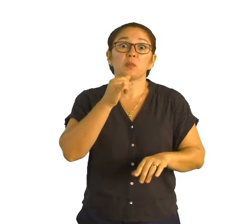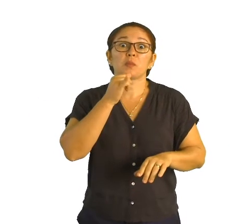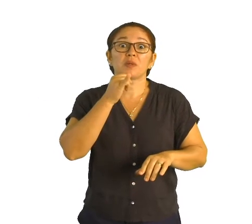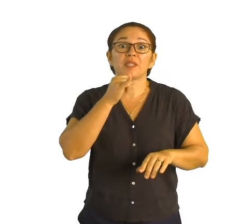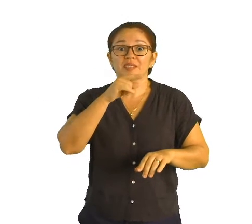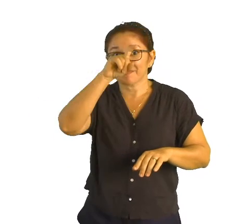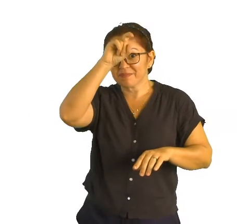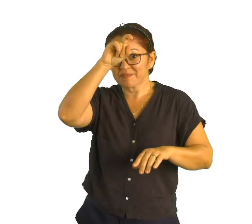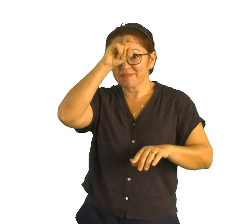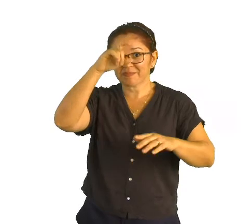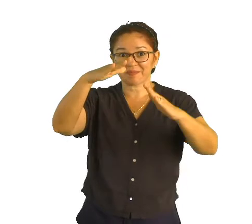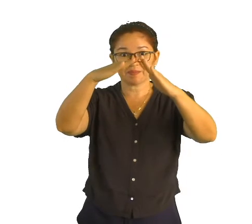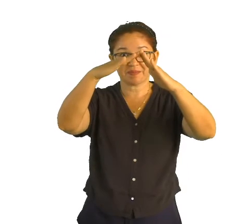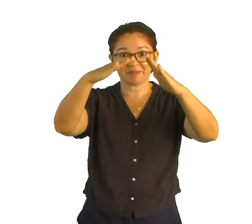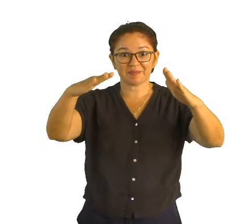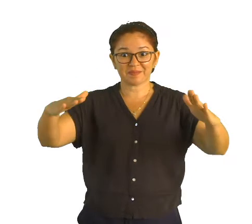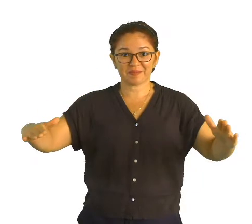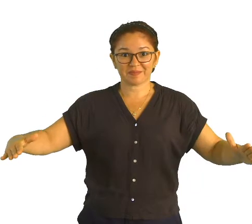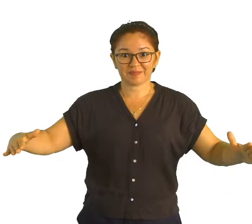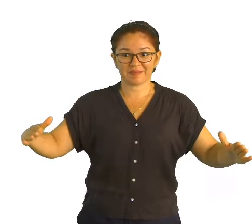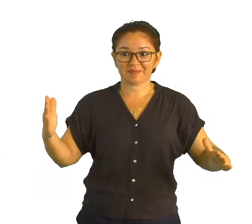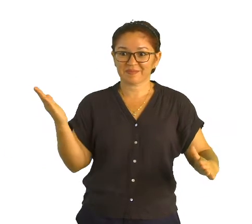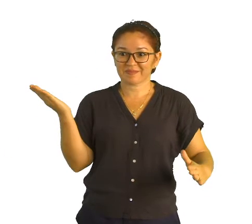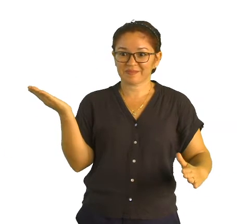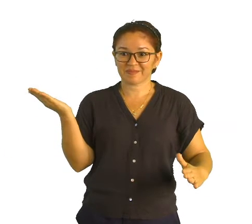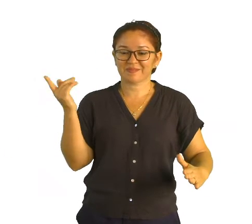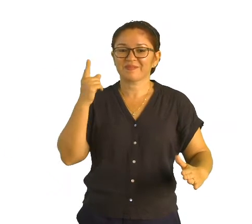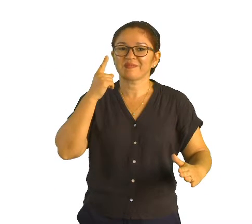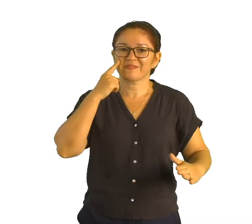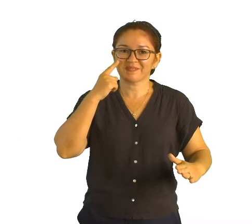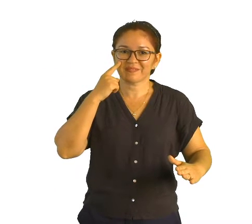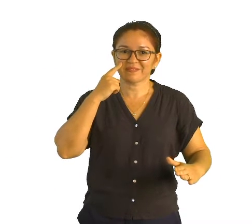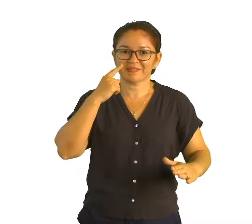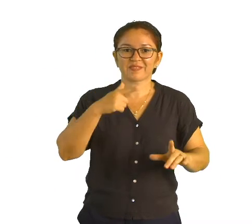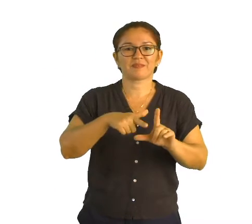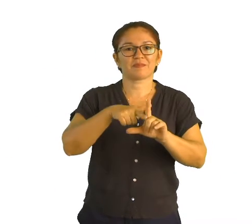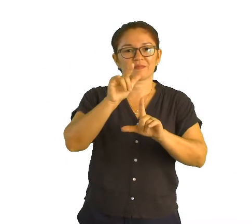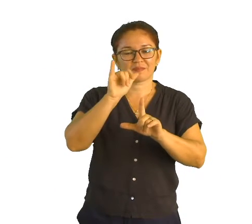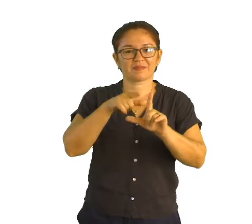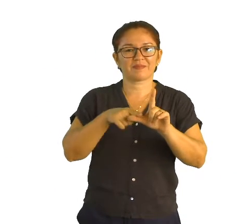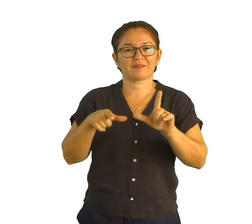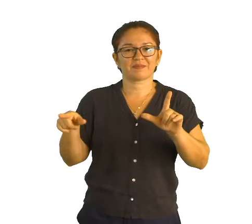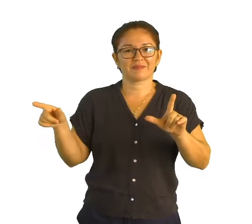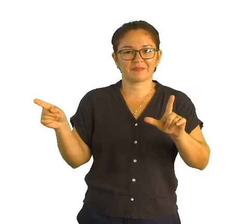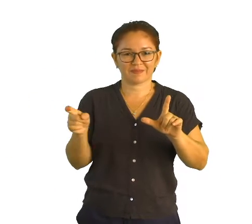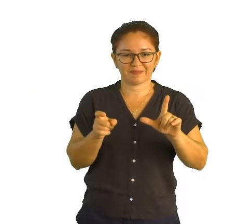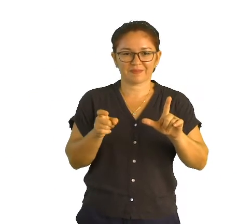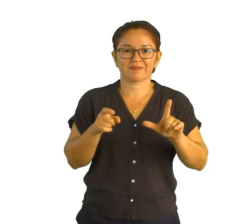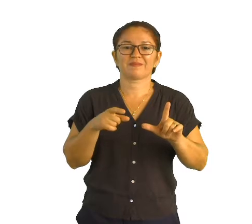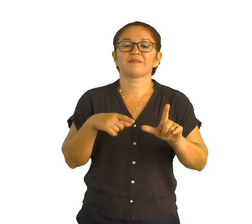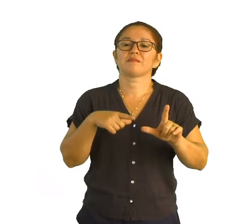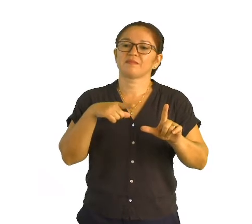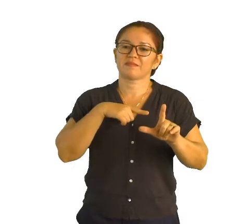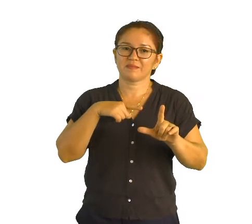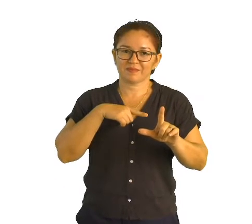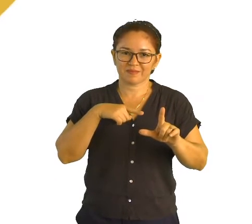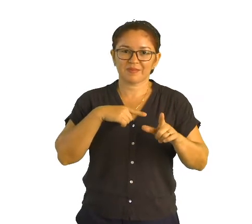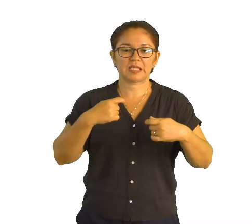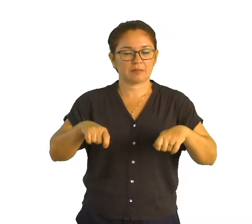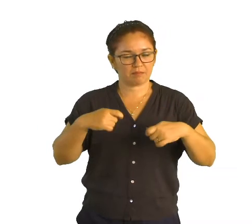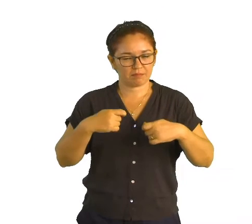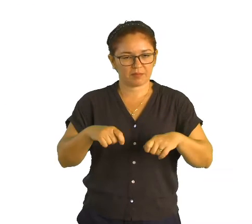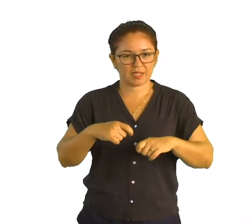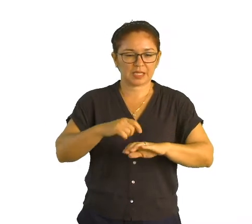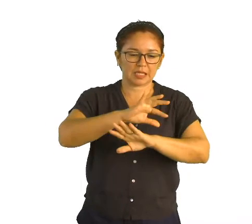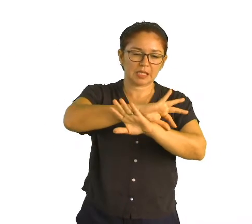de construções que o uso da geometria foi muito aplicado. Olha só que lindo aí essa pirâmide.